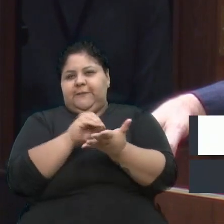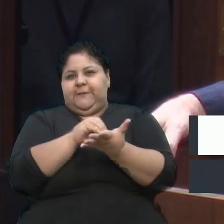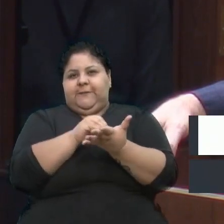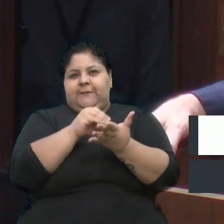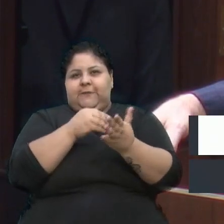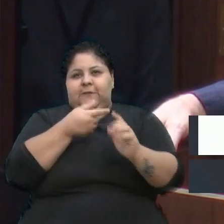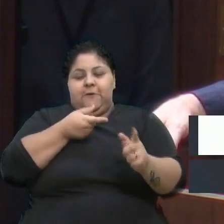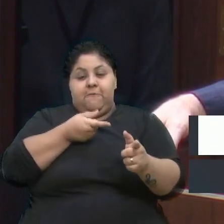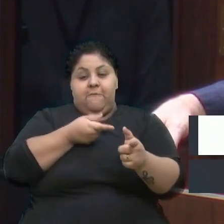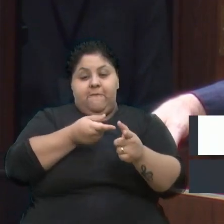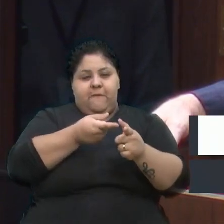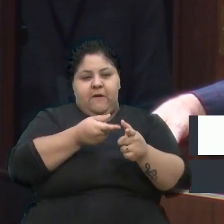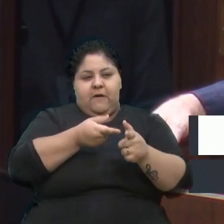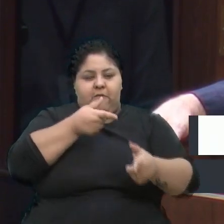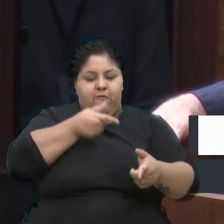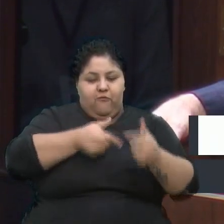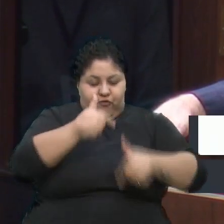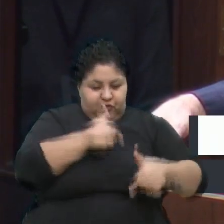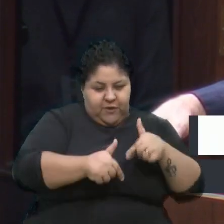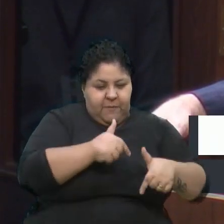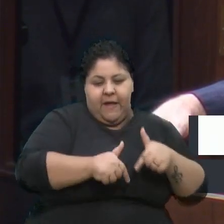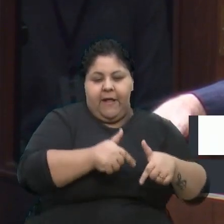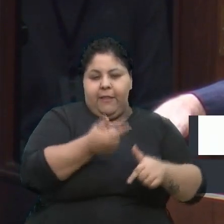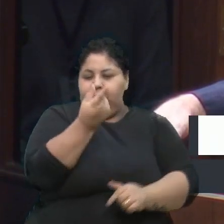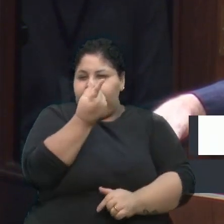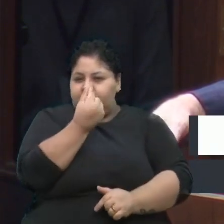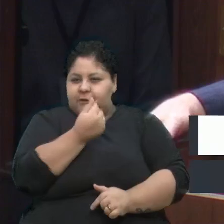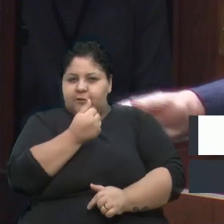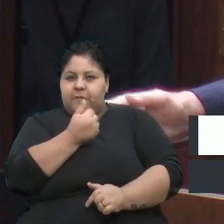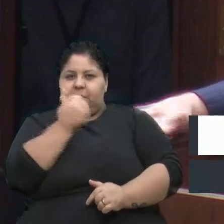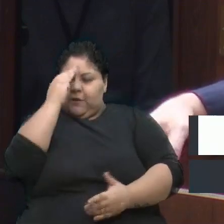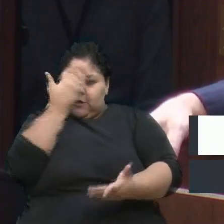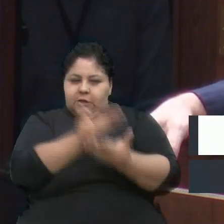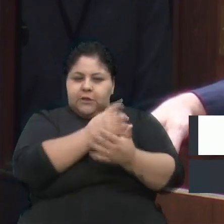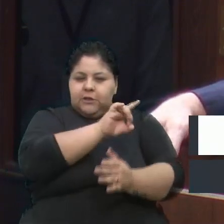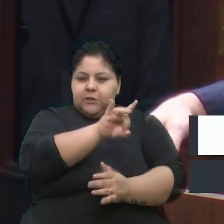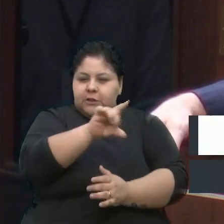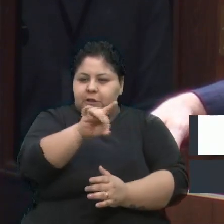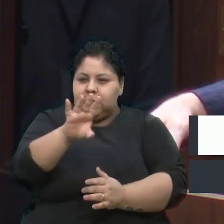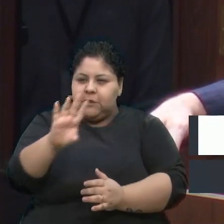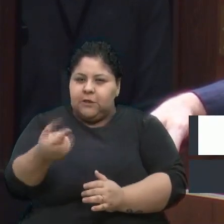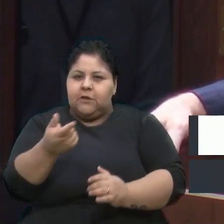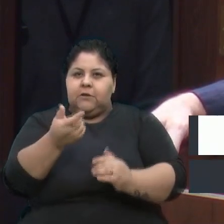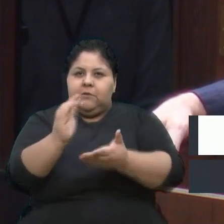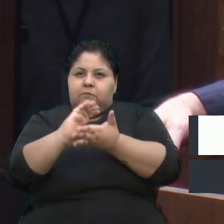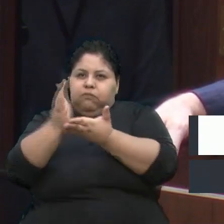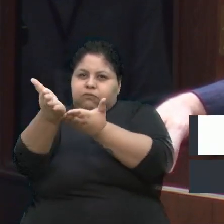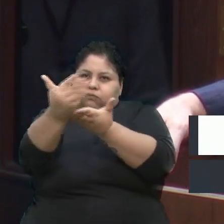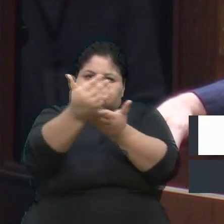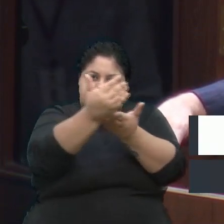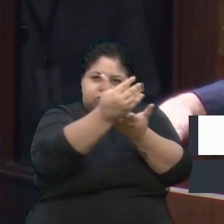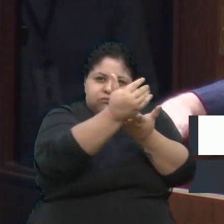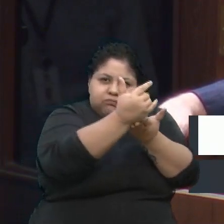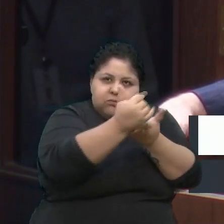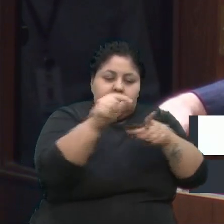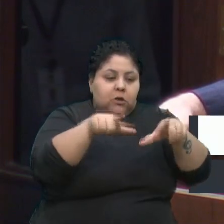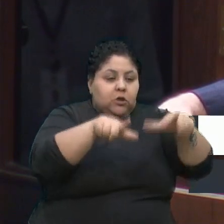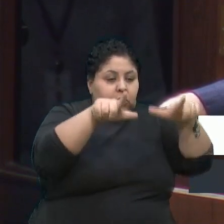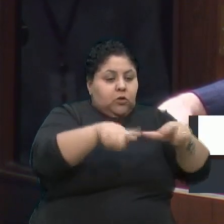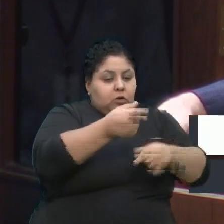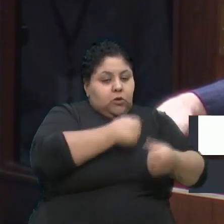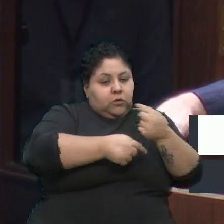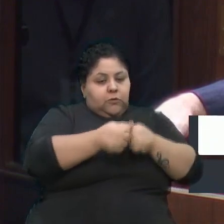vice, Renato Oliveira, primeiro secretário, Adriano Bressan, e segunda secretária, Marisol Santos. Convido os